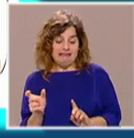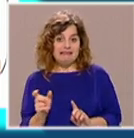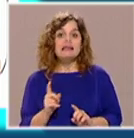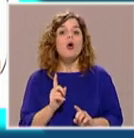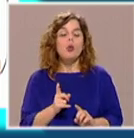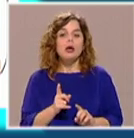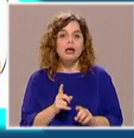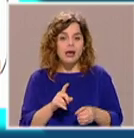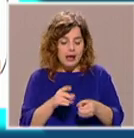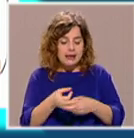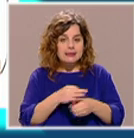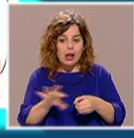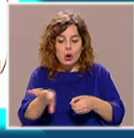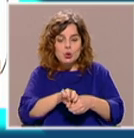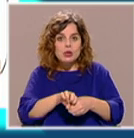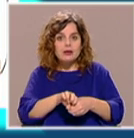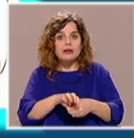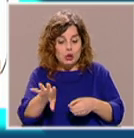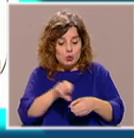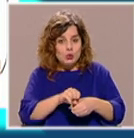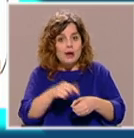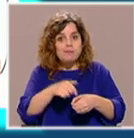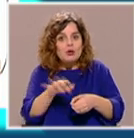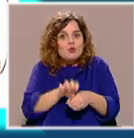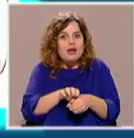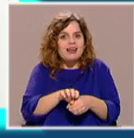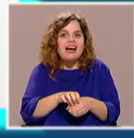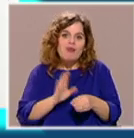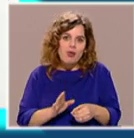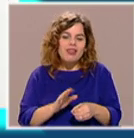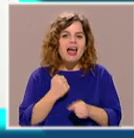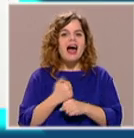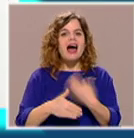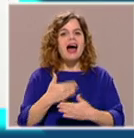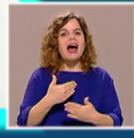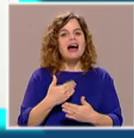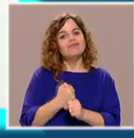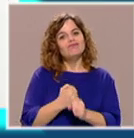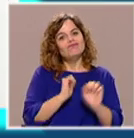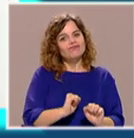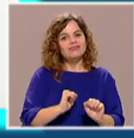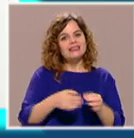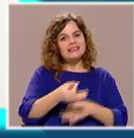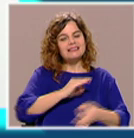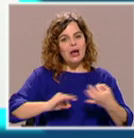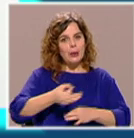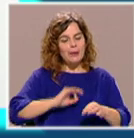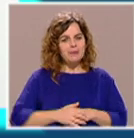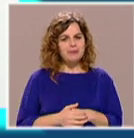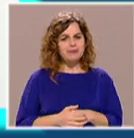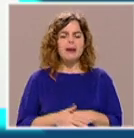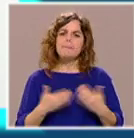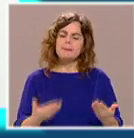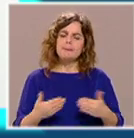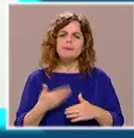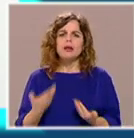poderem desempenhar, então, as suas funções, a sua atividade celular. Fica aqui, agora para fazermos aqui também um ponto de